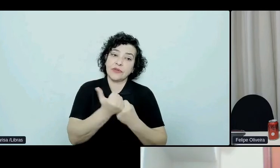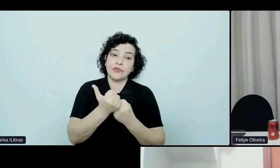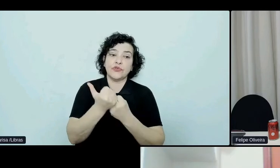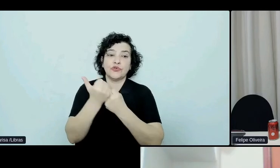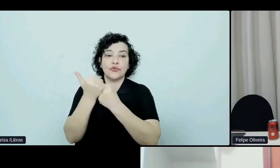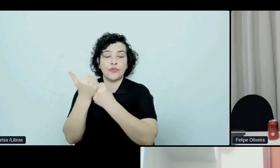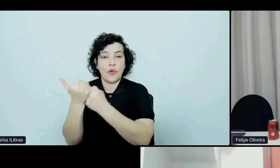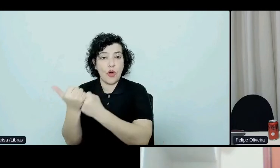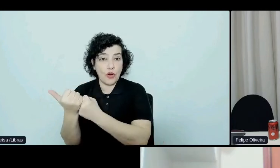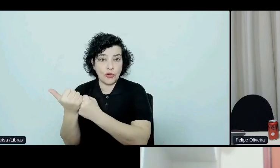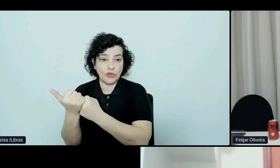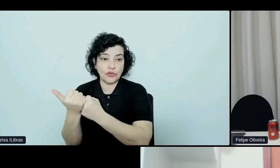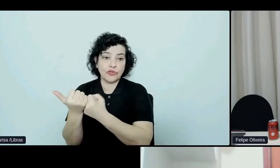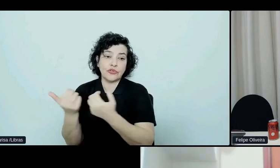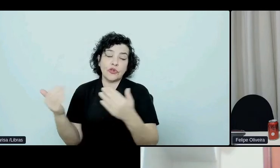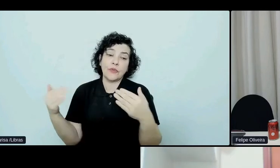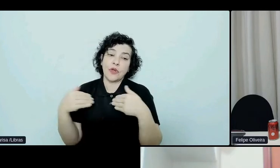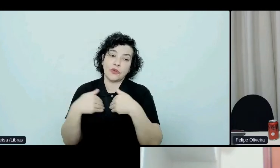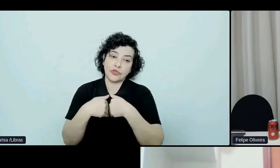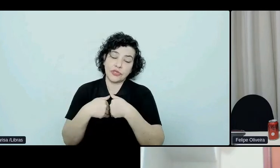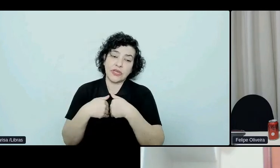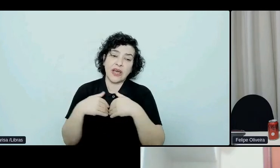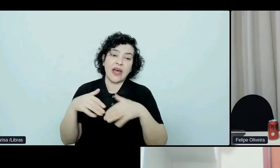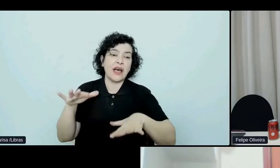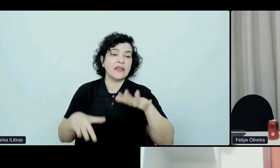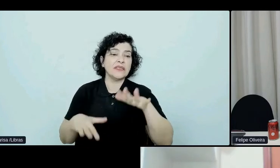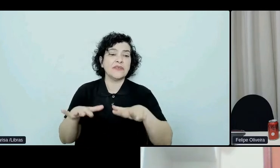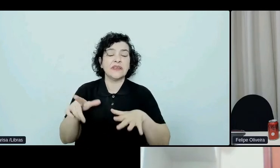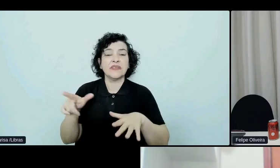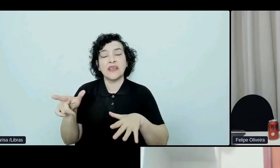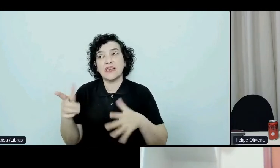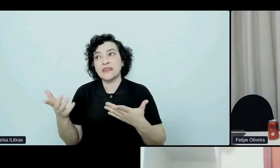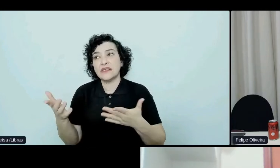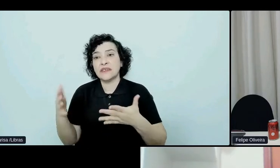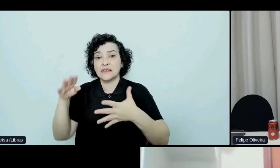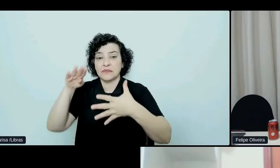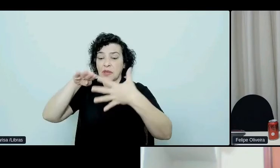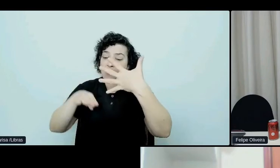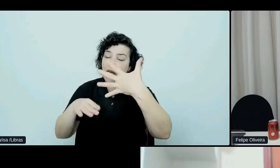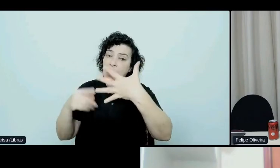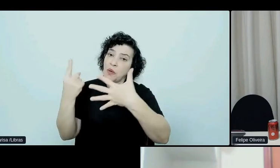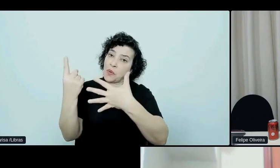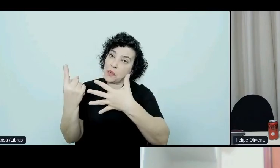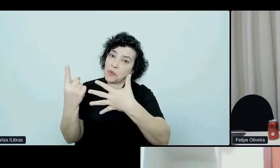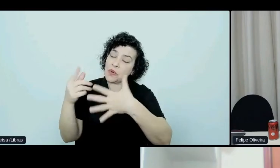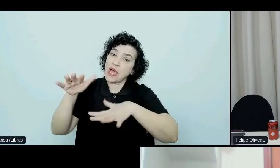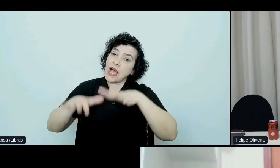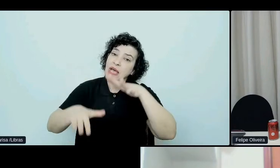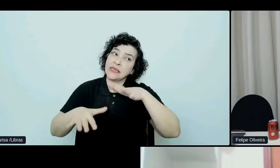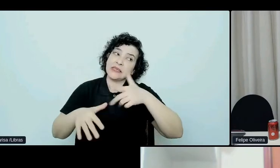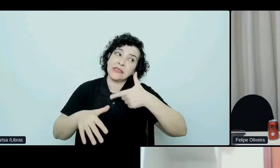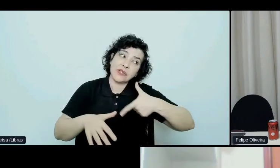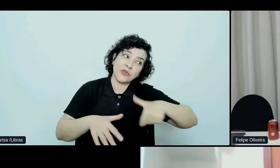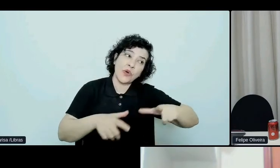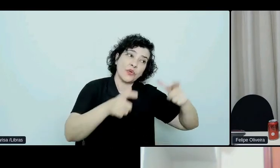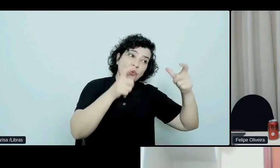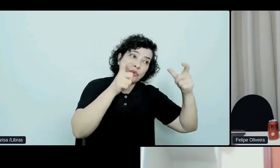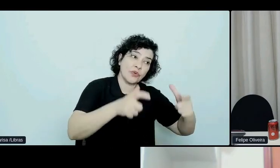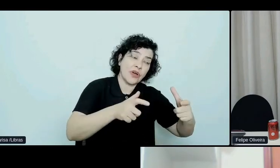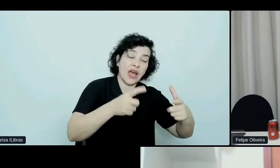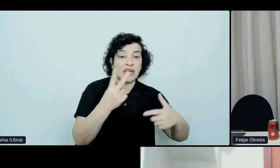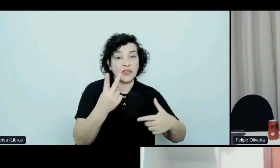com o autista. Cada autista é único, cada autista vai precisar de uma adaptação diferente. Assim como a gente está